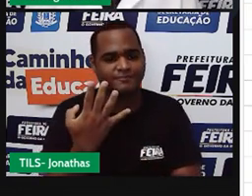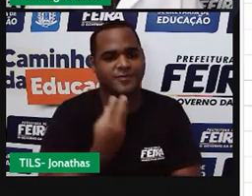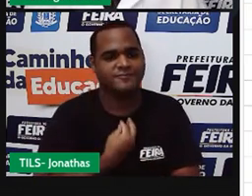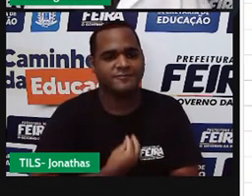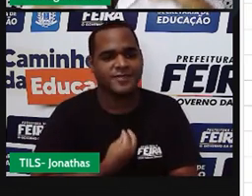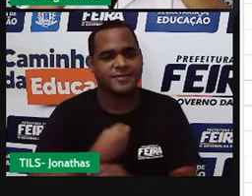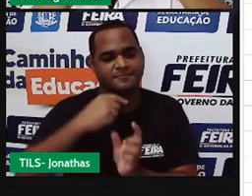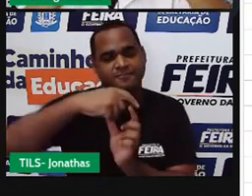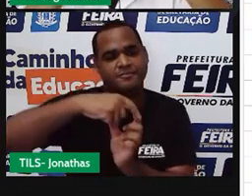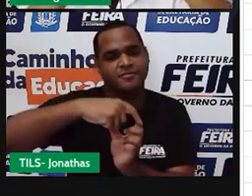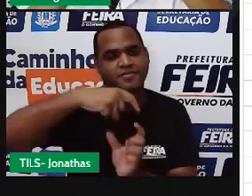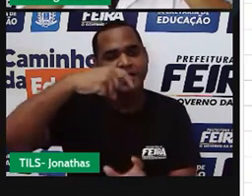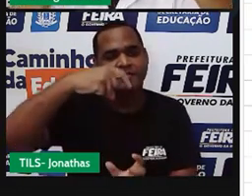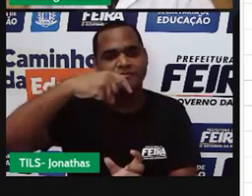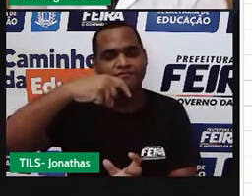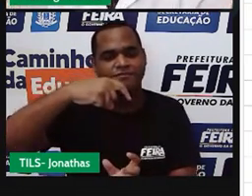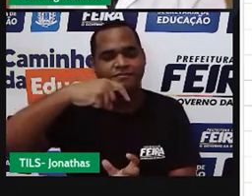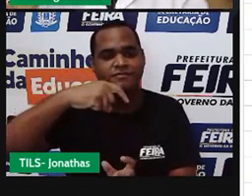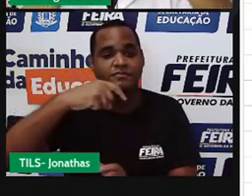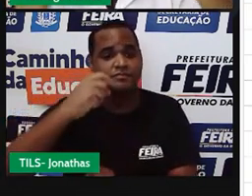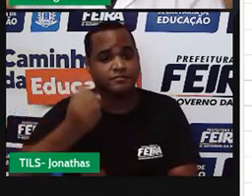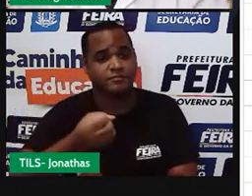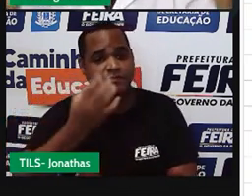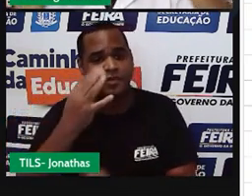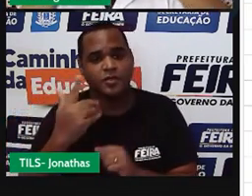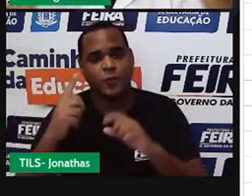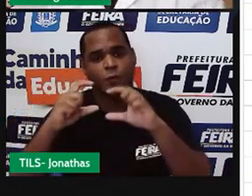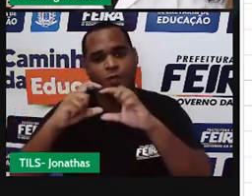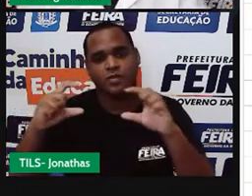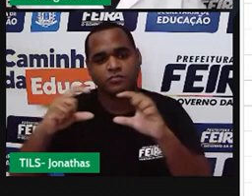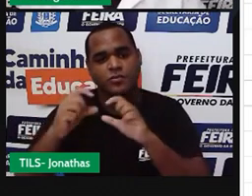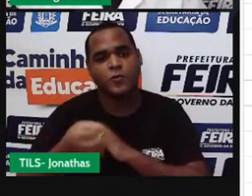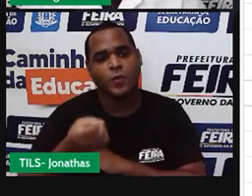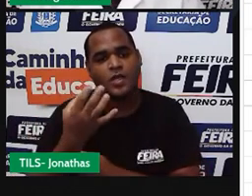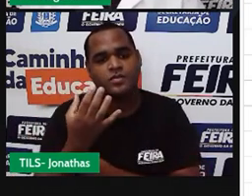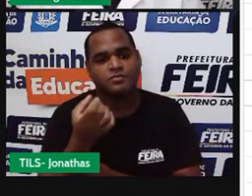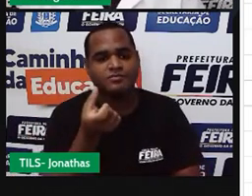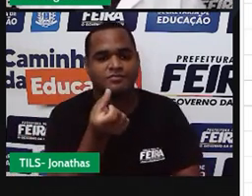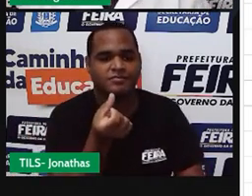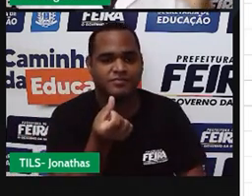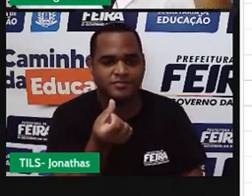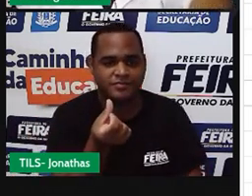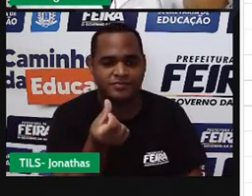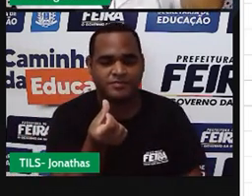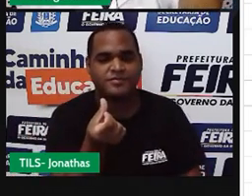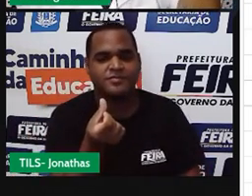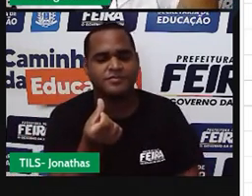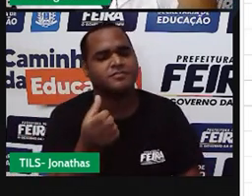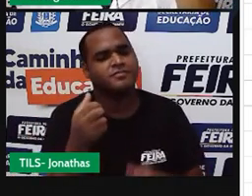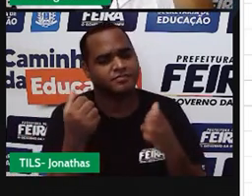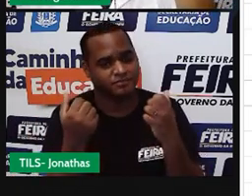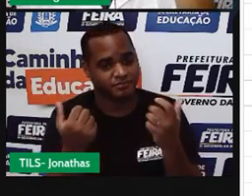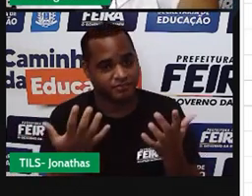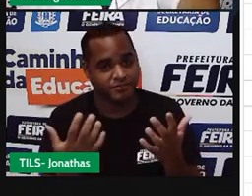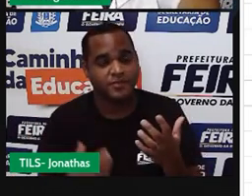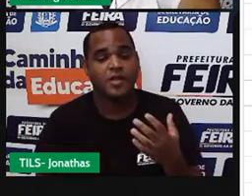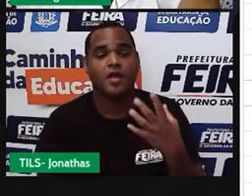placas quantas placas couberam deitadas seis né então